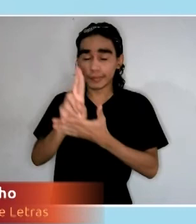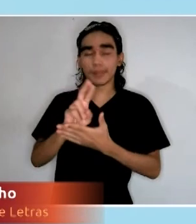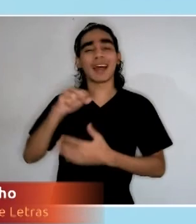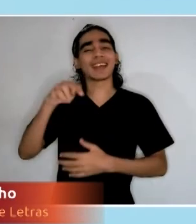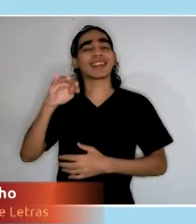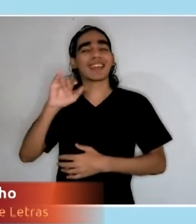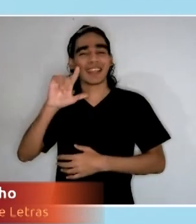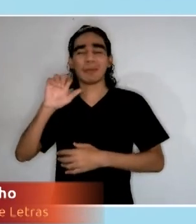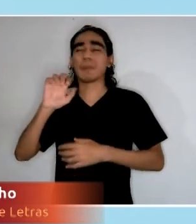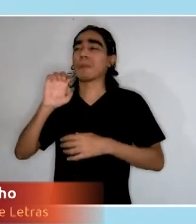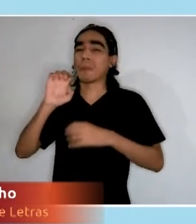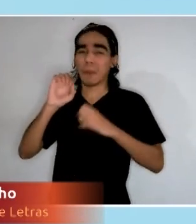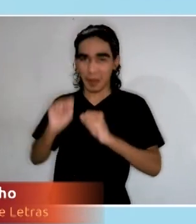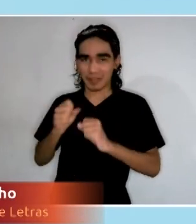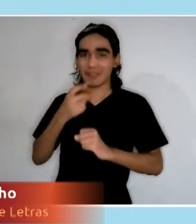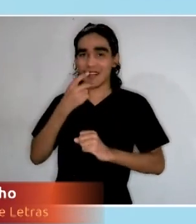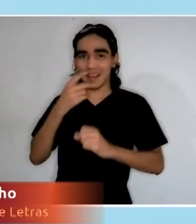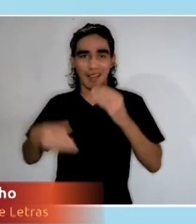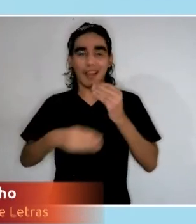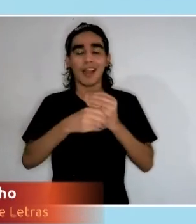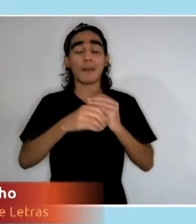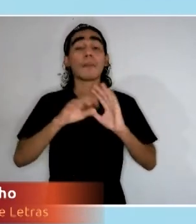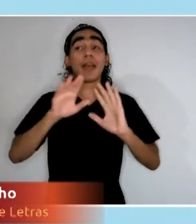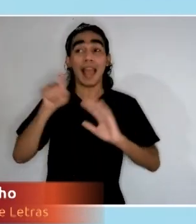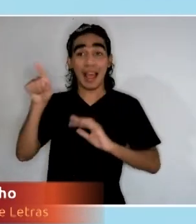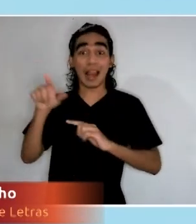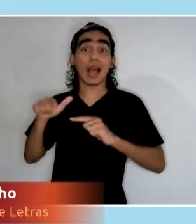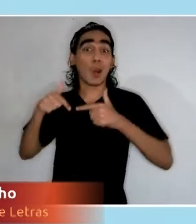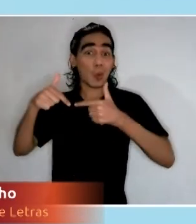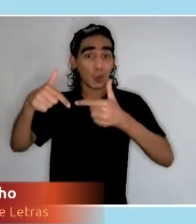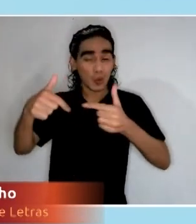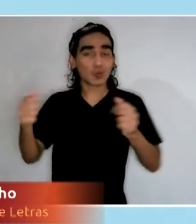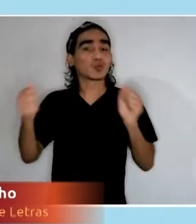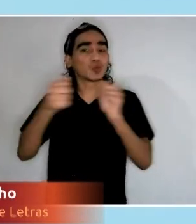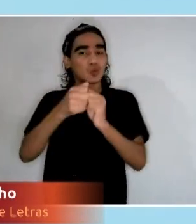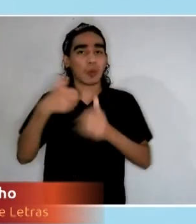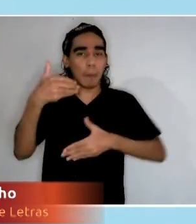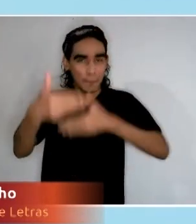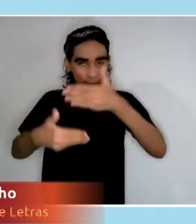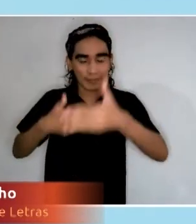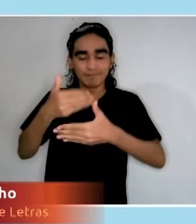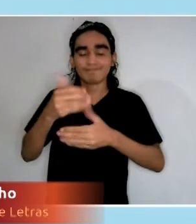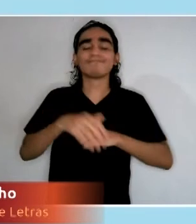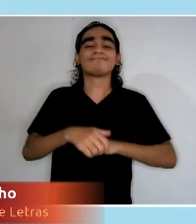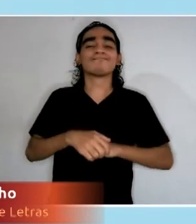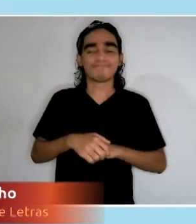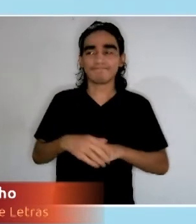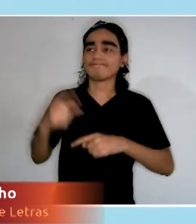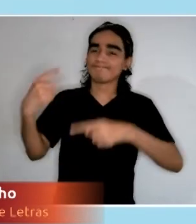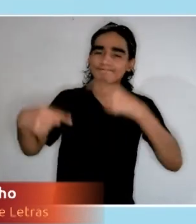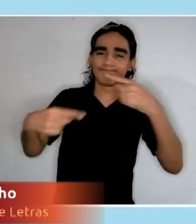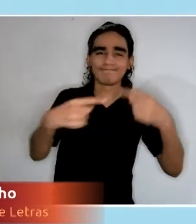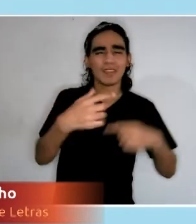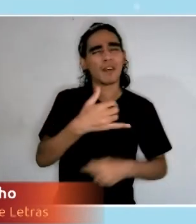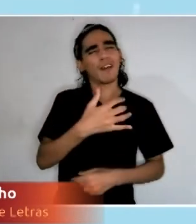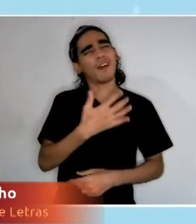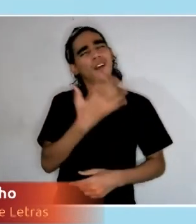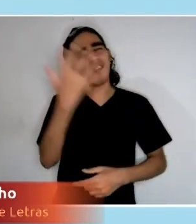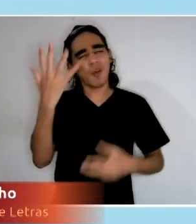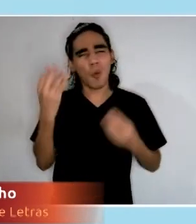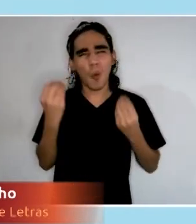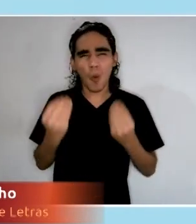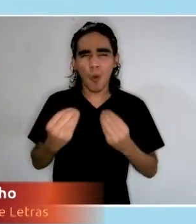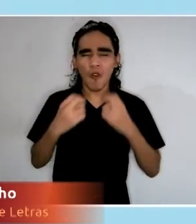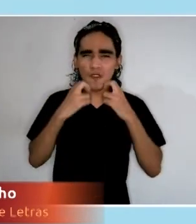porque ela participou ativamente de todo esse processo. E aí, é aquilo, começaram a discutir, é uma vergonha, o Brasil não pode ter